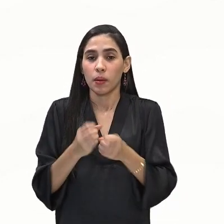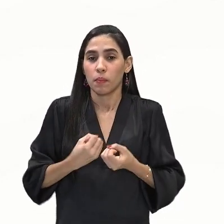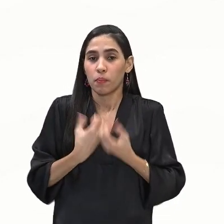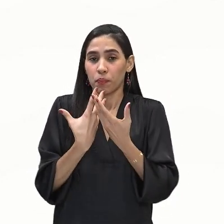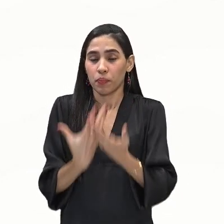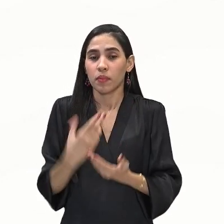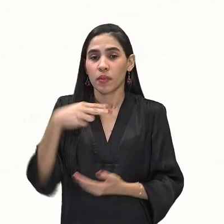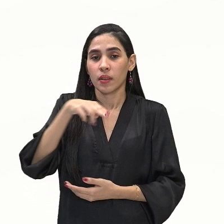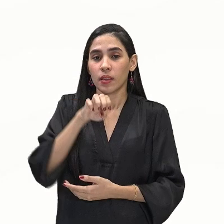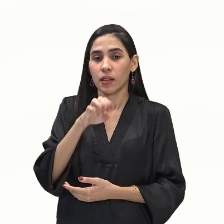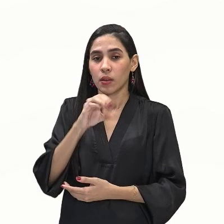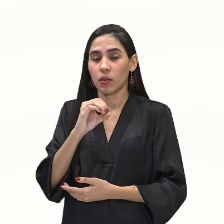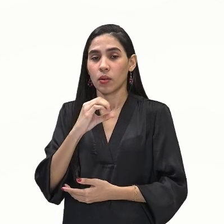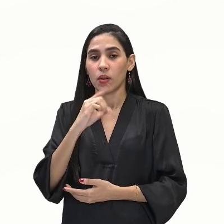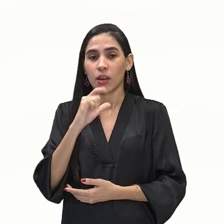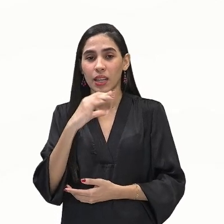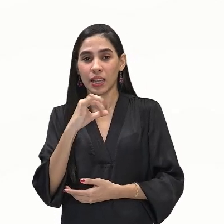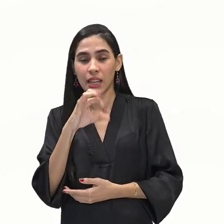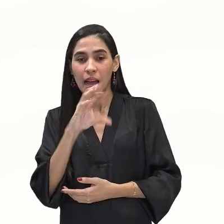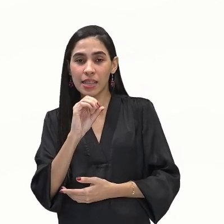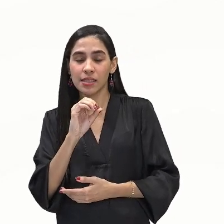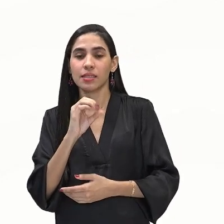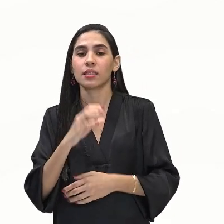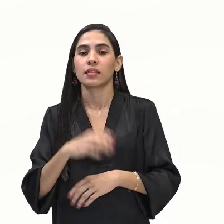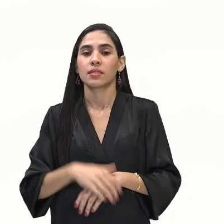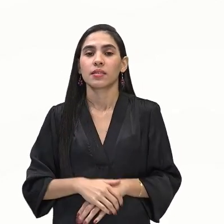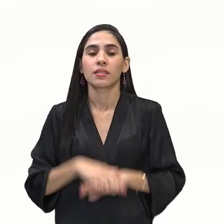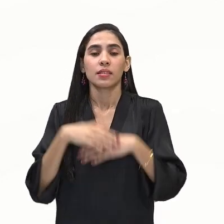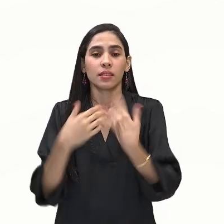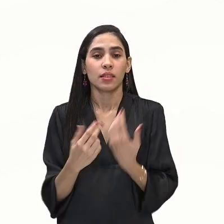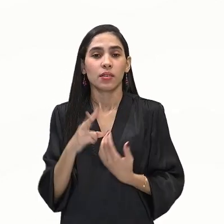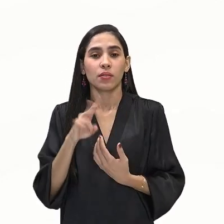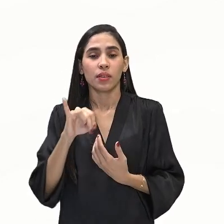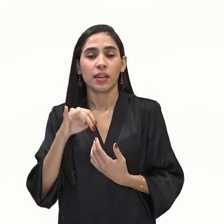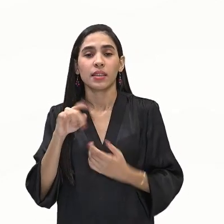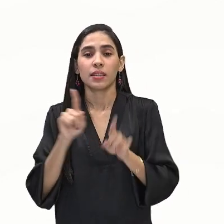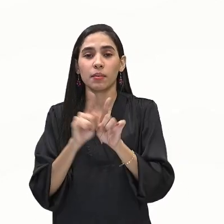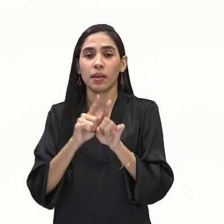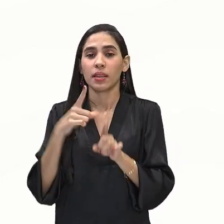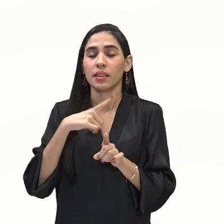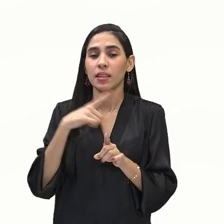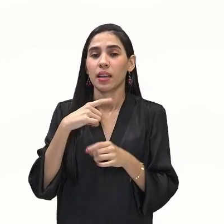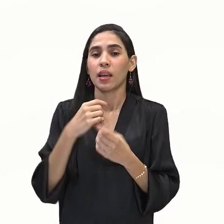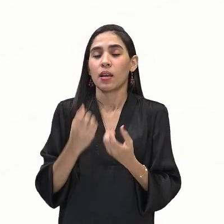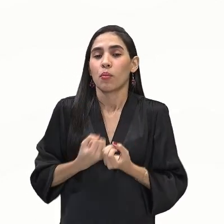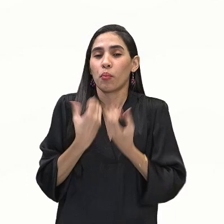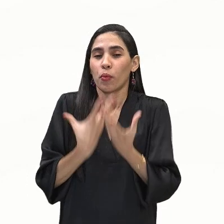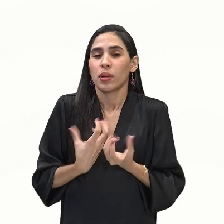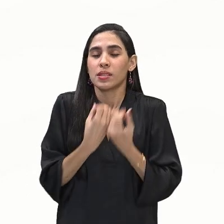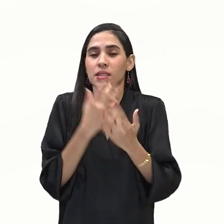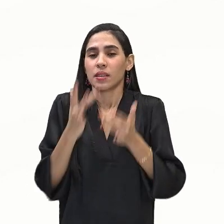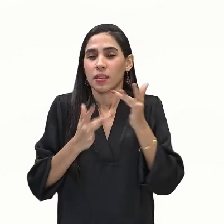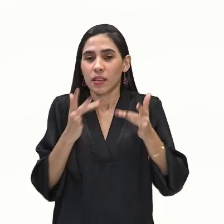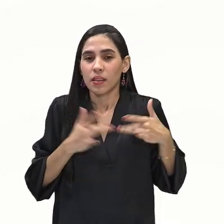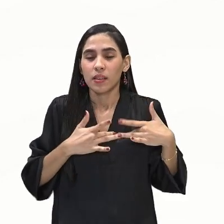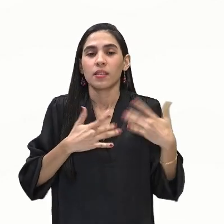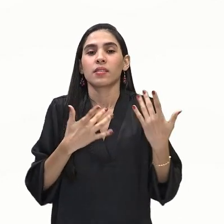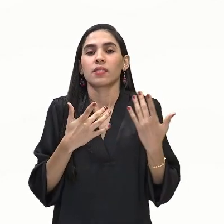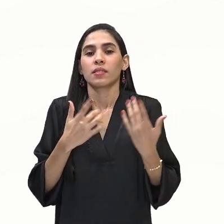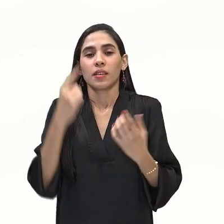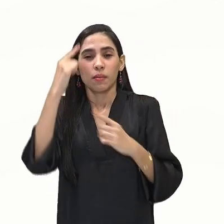neoclássica, que era ligada à tradição greco-latina. Então, nós vamos ter aqui uma poesia amorosa, que vai idealizar